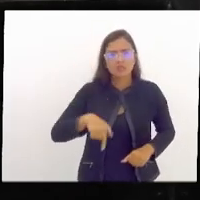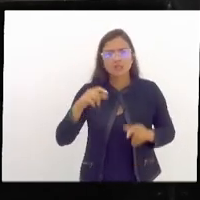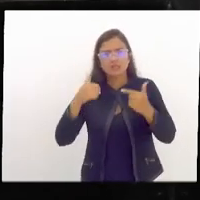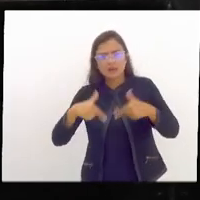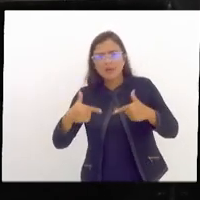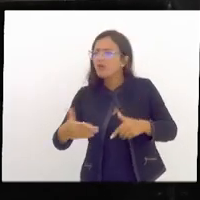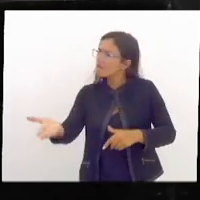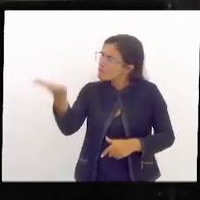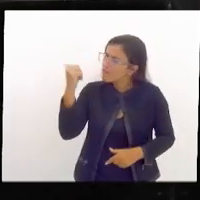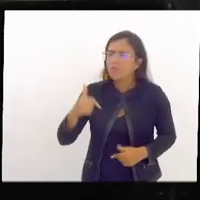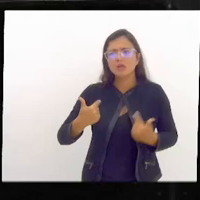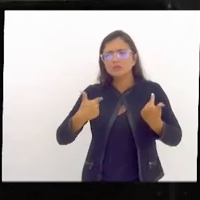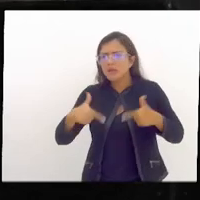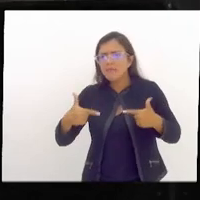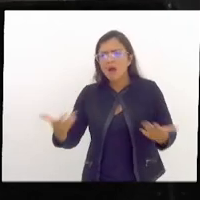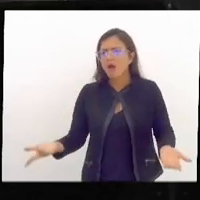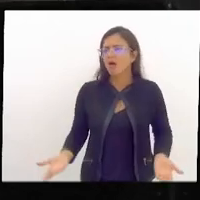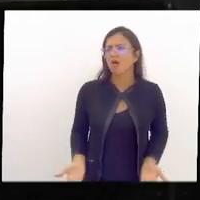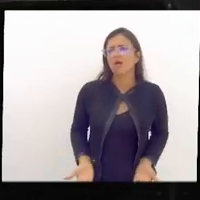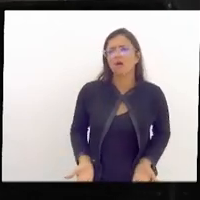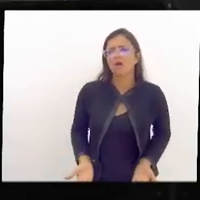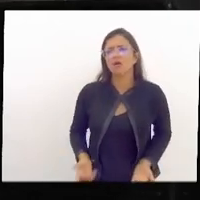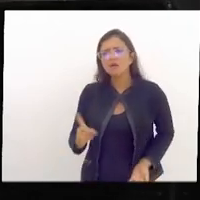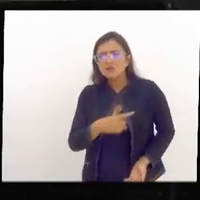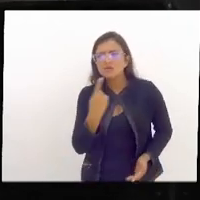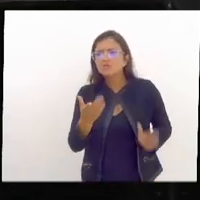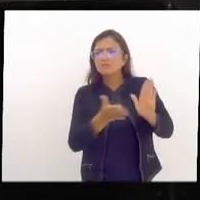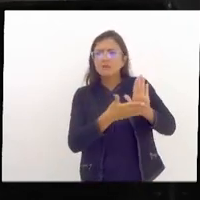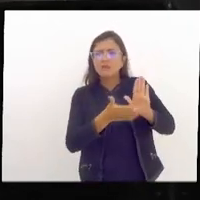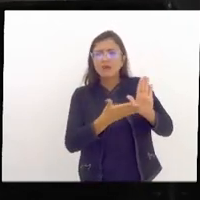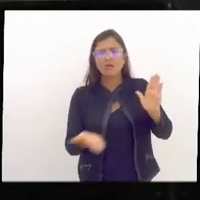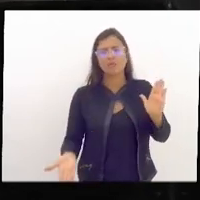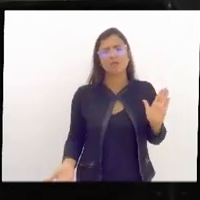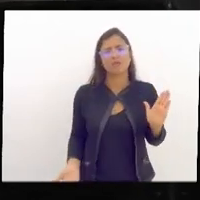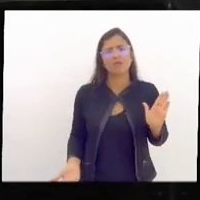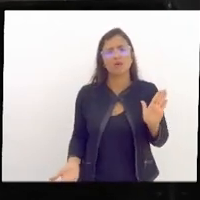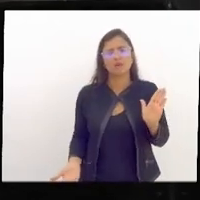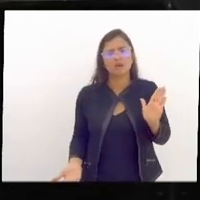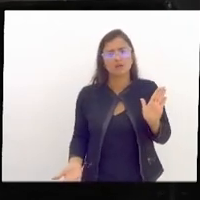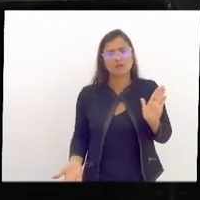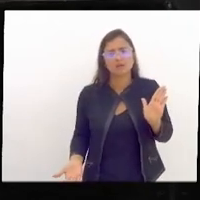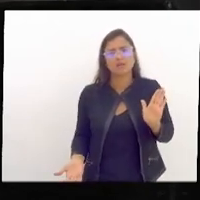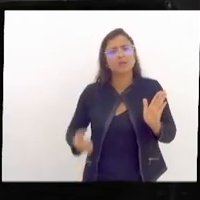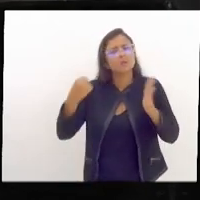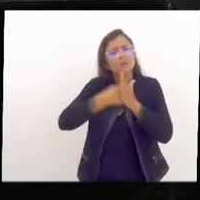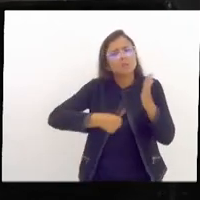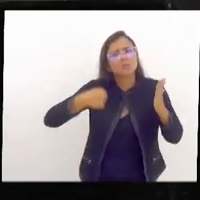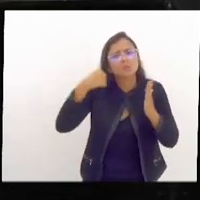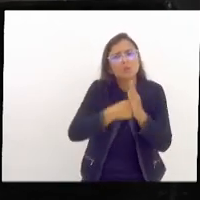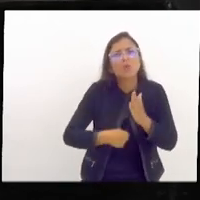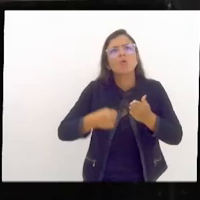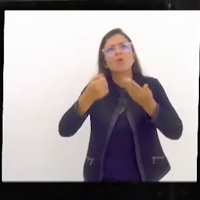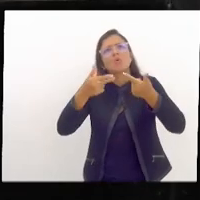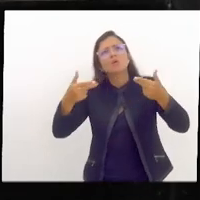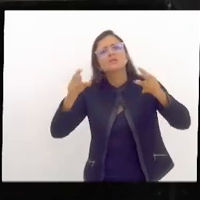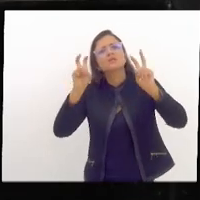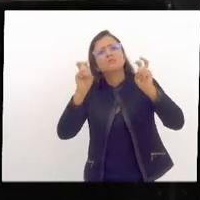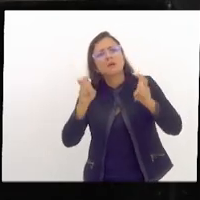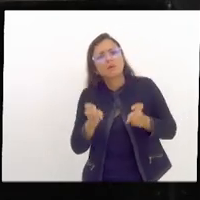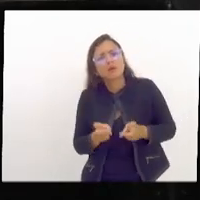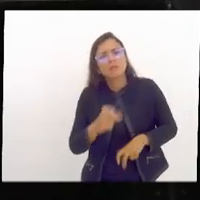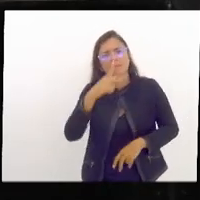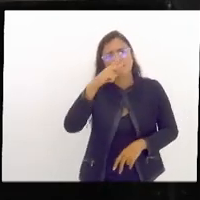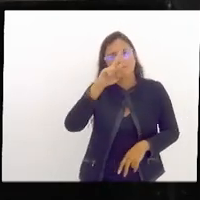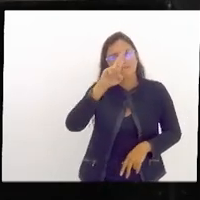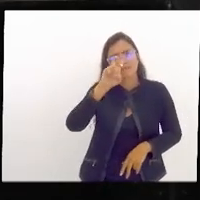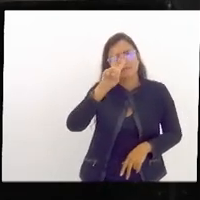sua responsabilidade. Nós tivemos um papel fundamental na luta pelas questões da Previdência